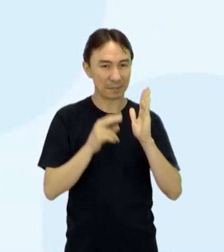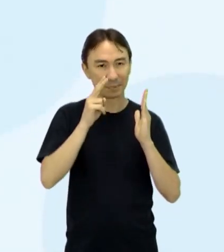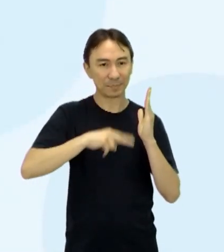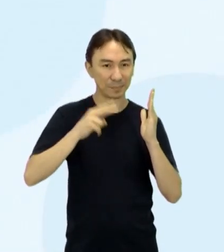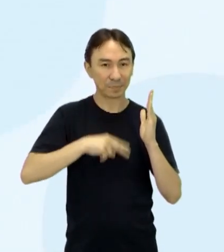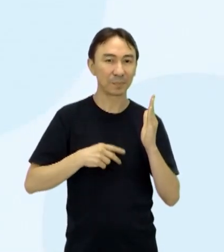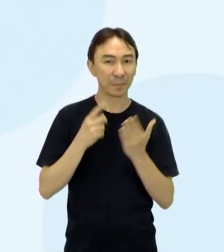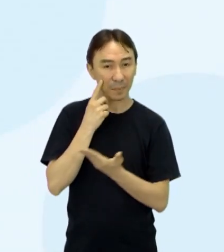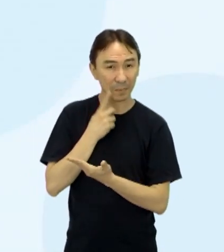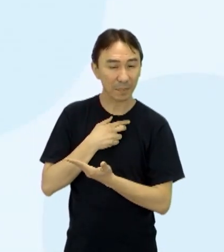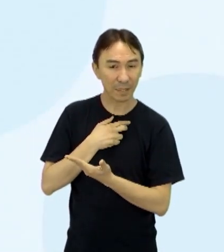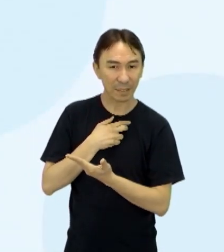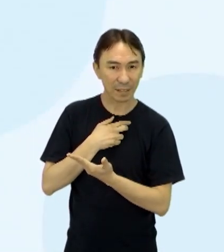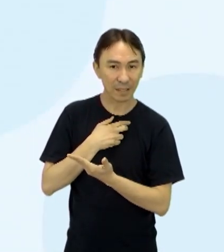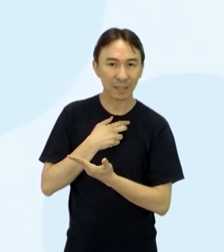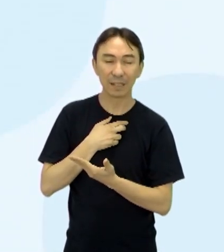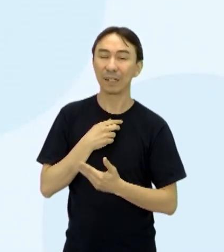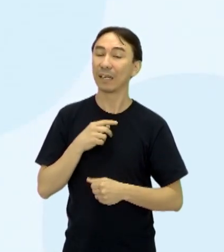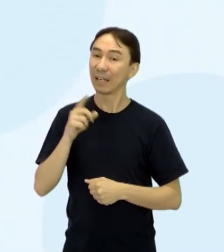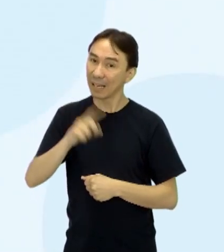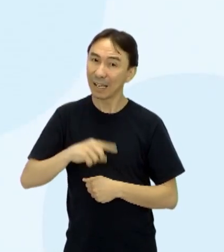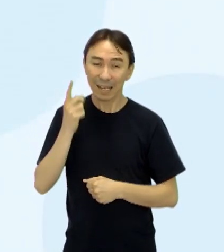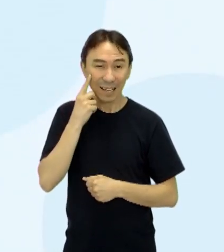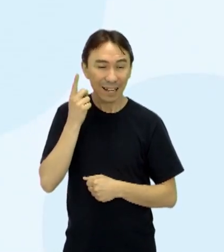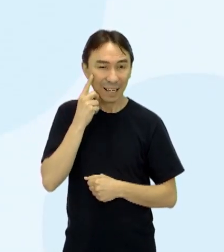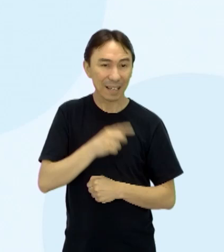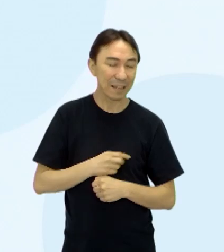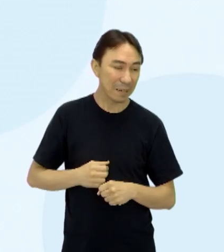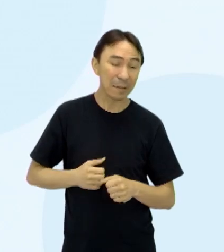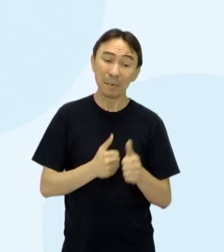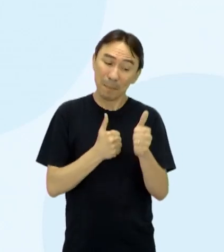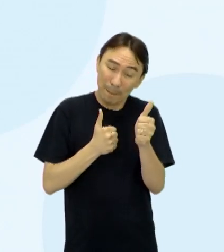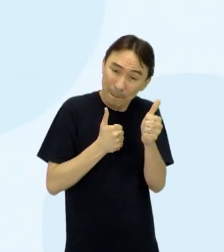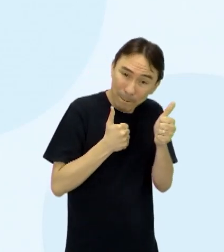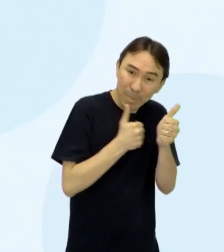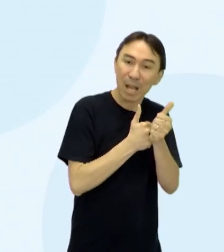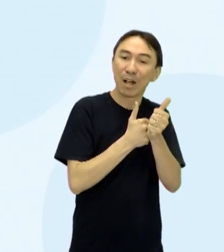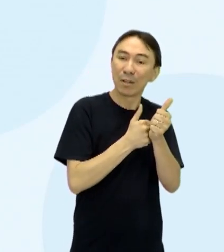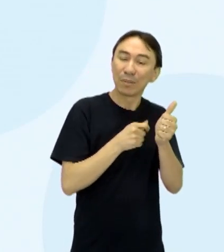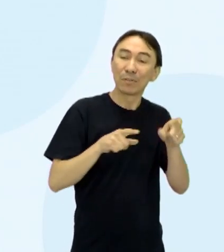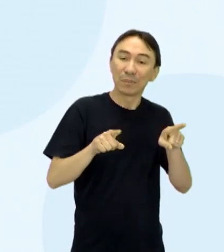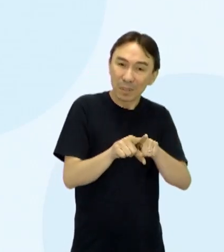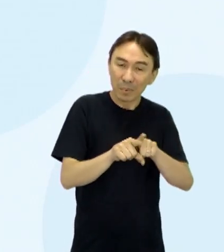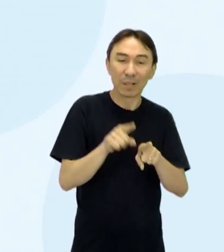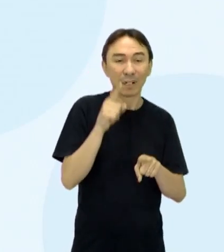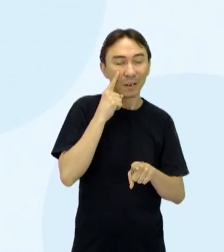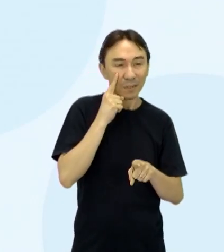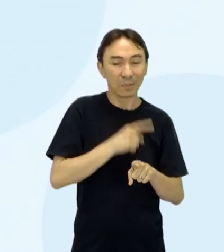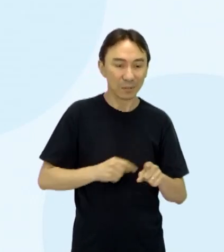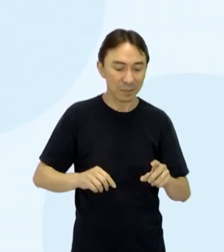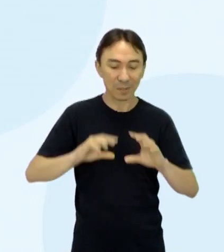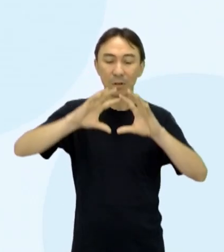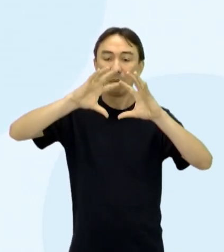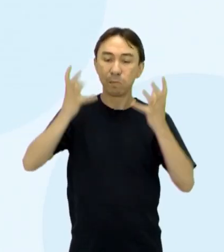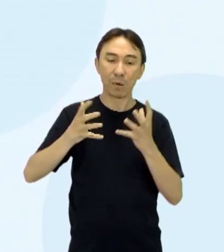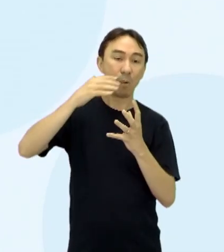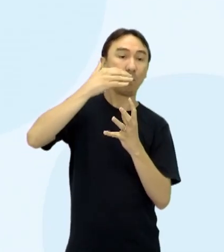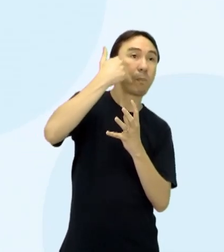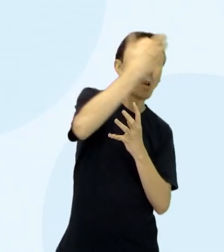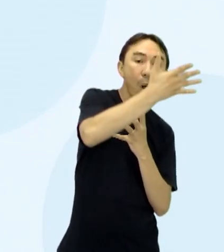equatorianos é considerado o ponto mais próximo do espaço também, tá? A deformação saliente desse ponto da Terra supera